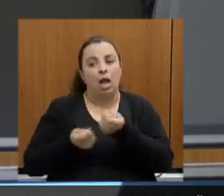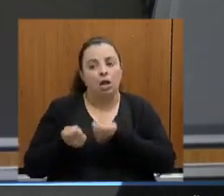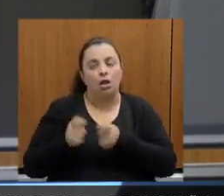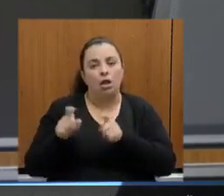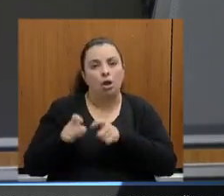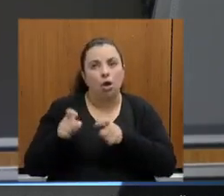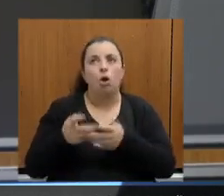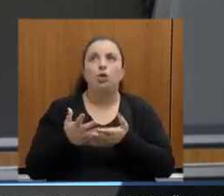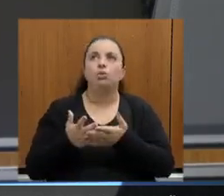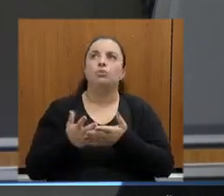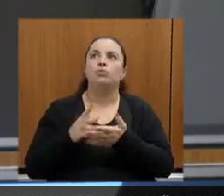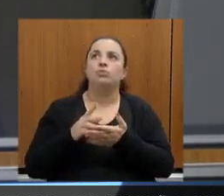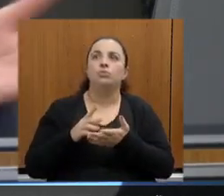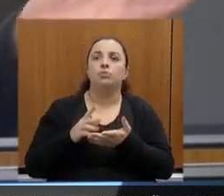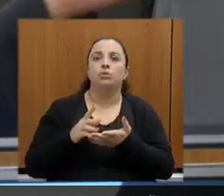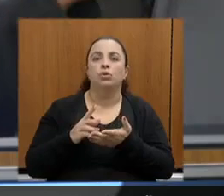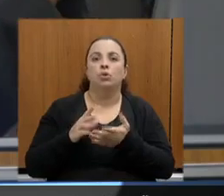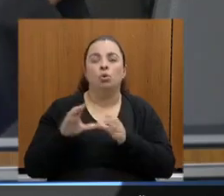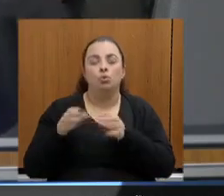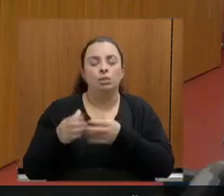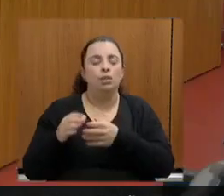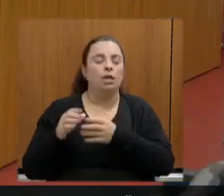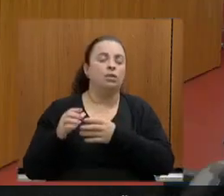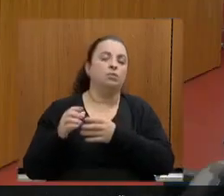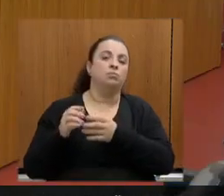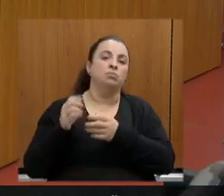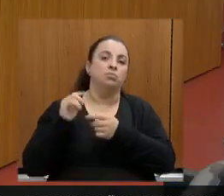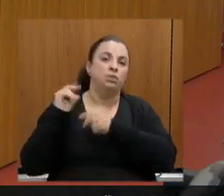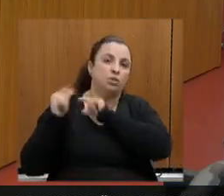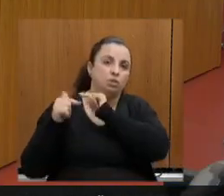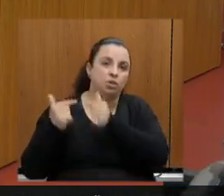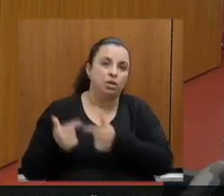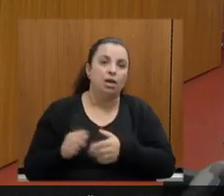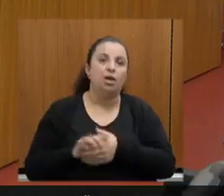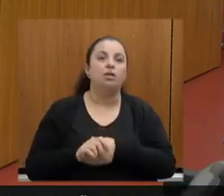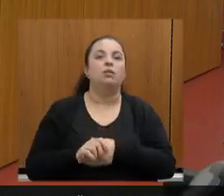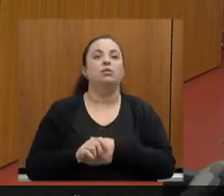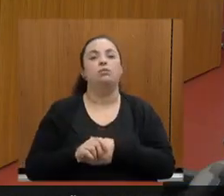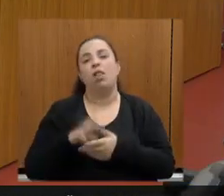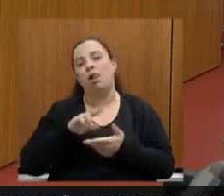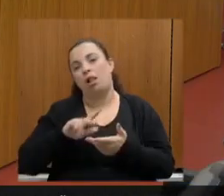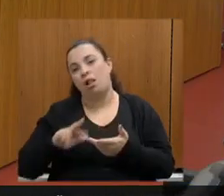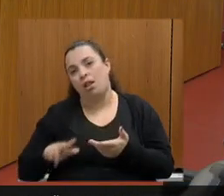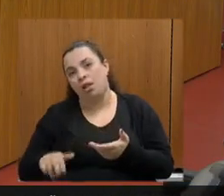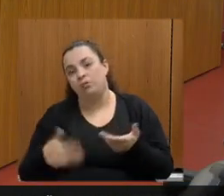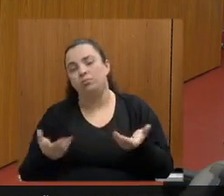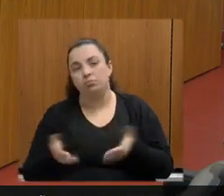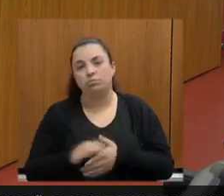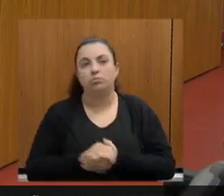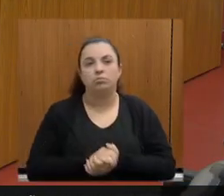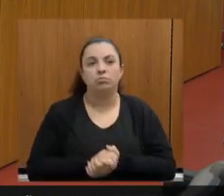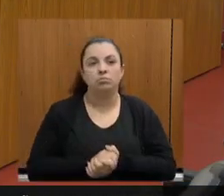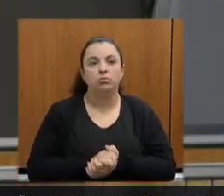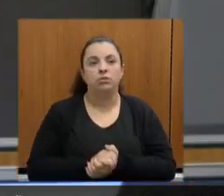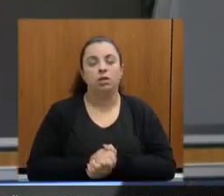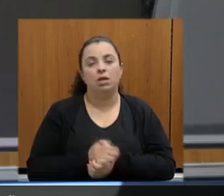e comunidades tradicionais vírgulas aí enquanto faz um remédio